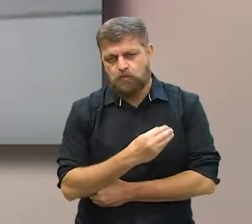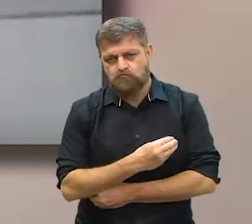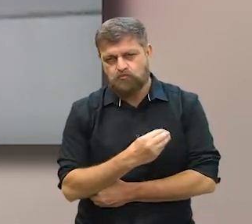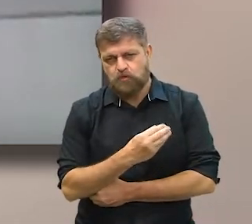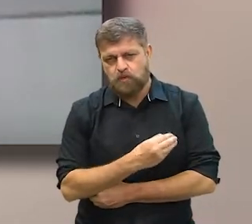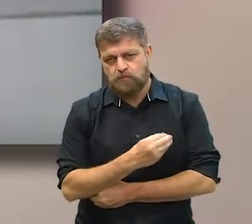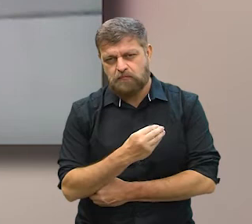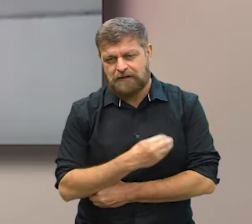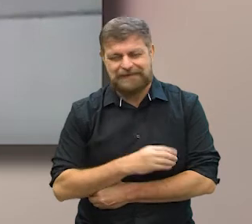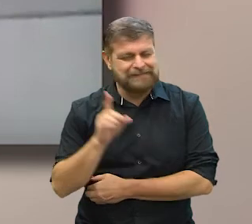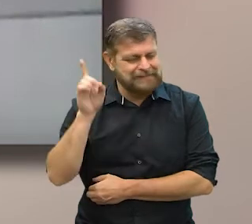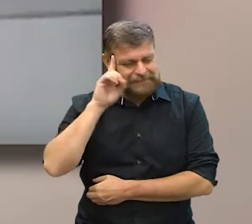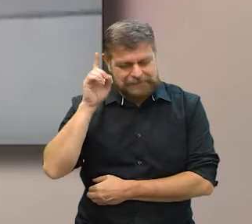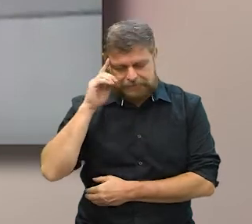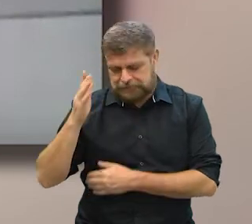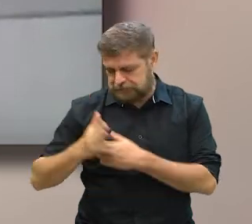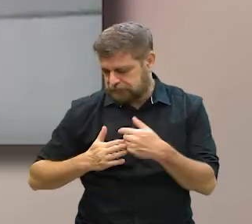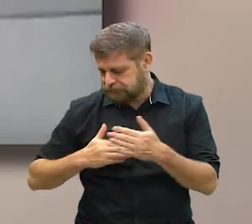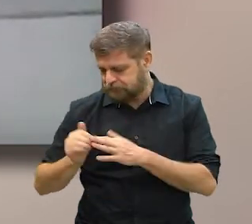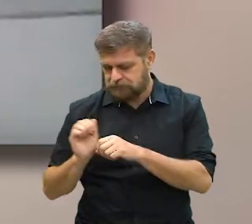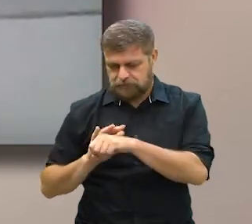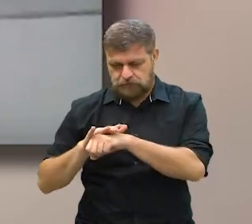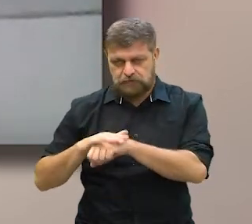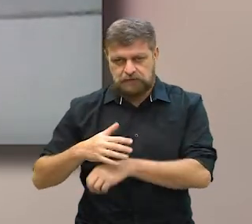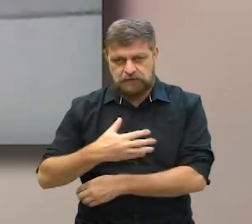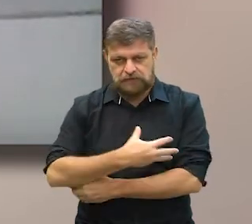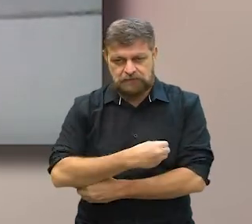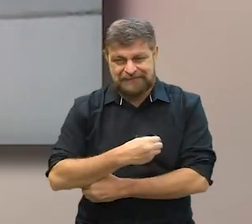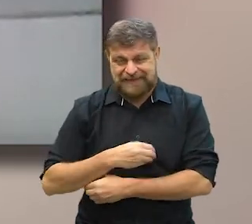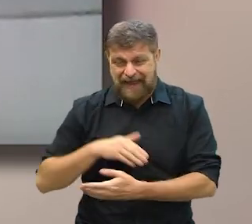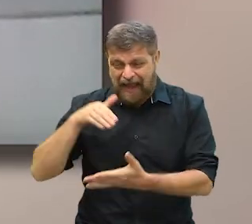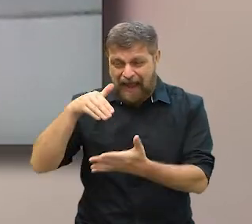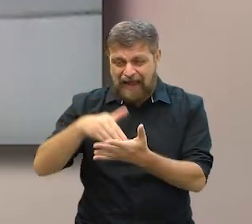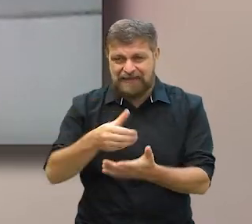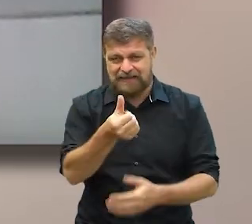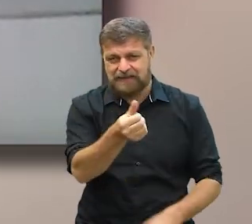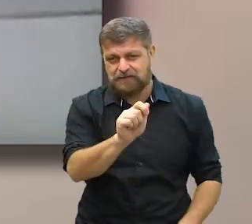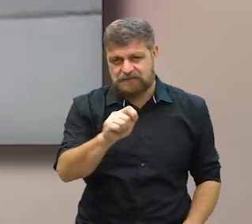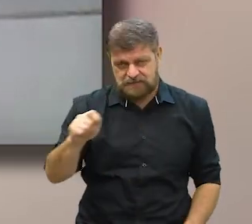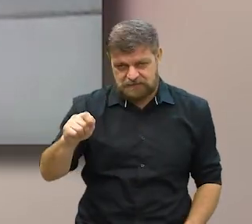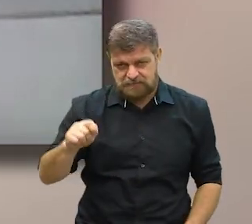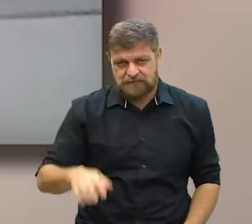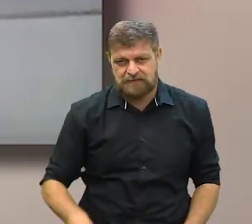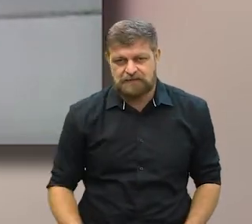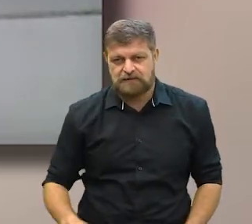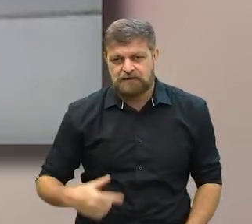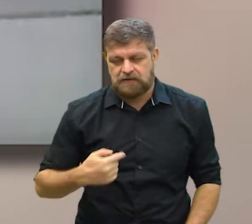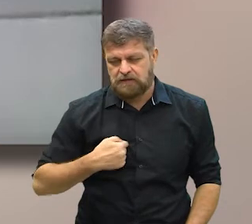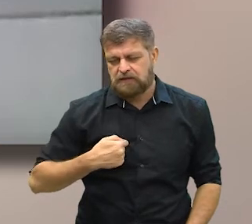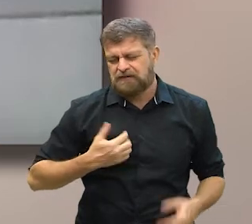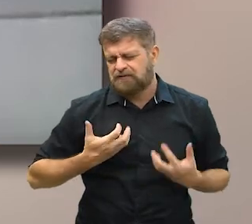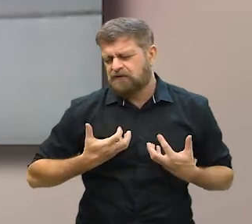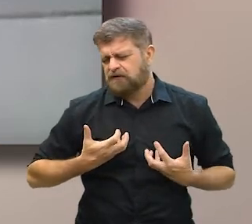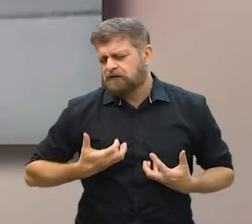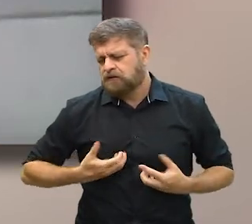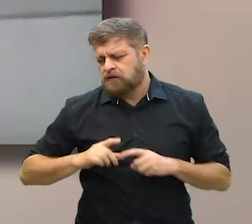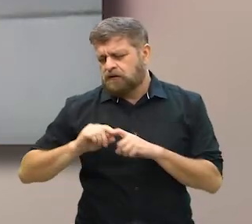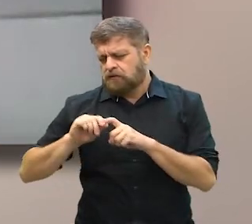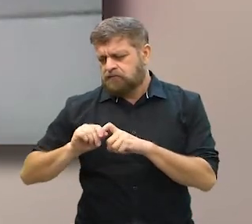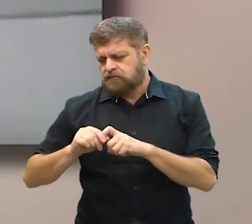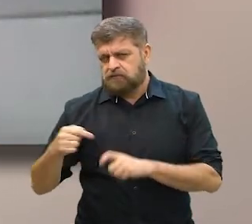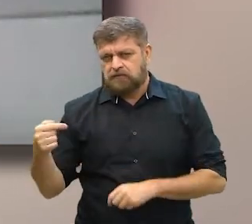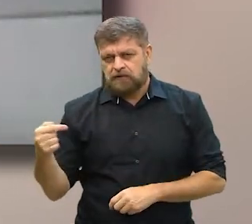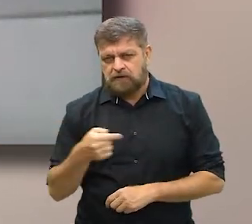ele mamava, né, livre demanda, dia e noite, e ele foi assim até os 6 meses, né? E eu fiquei